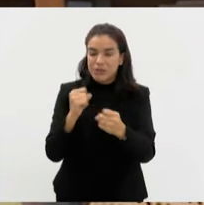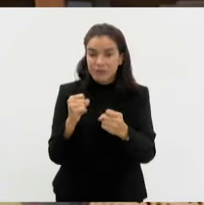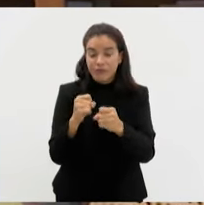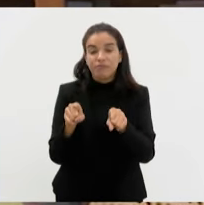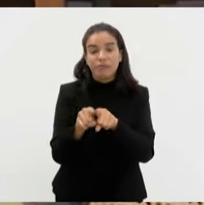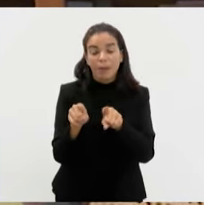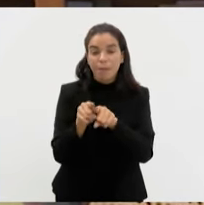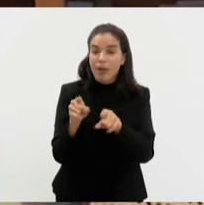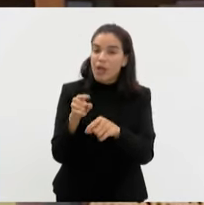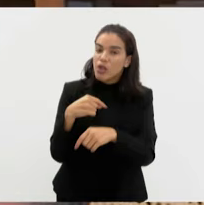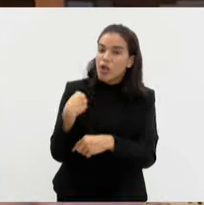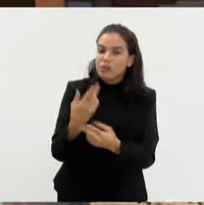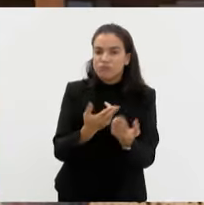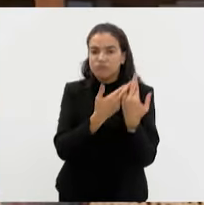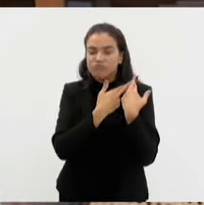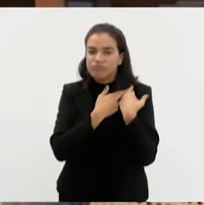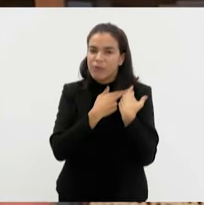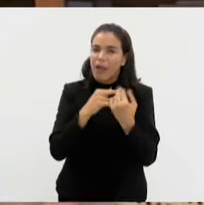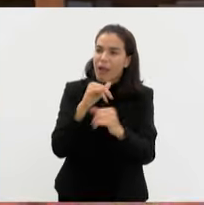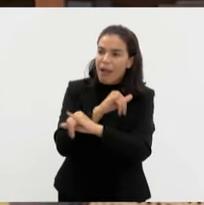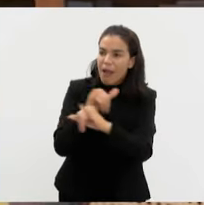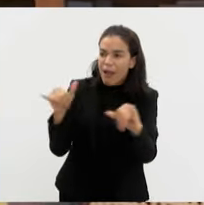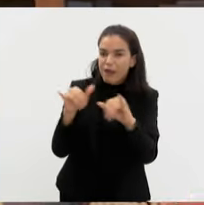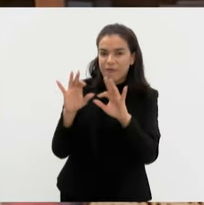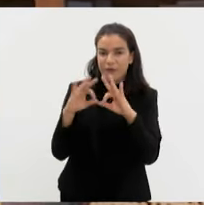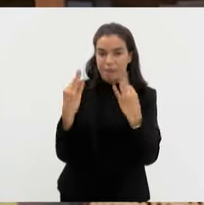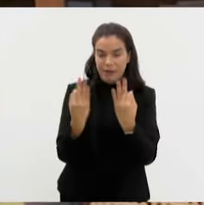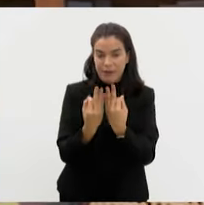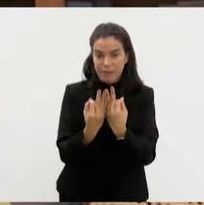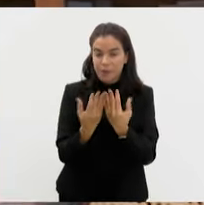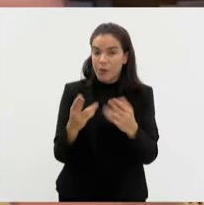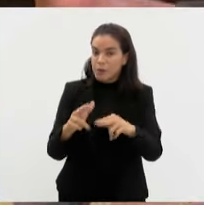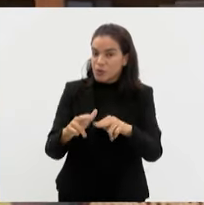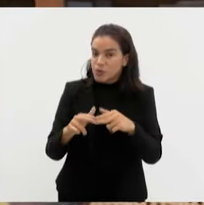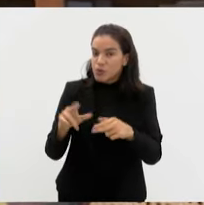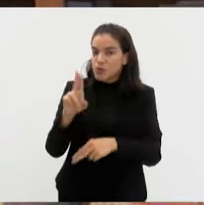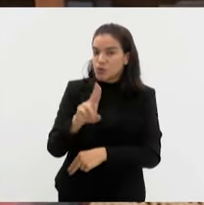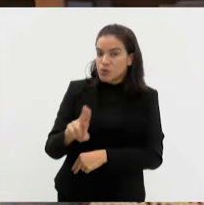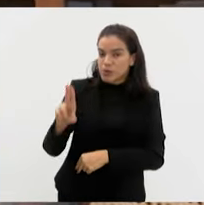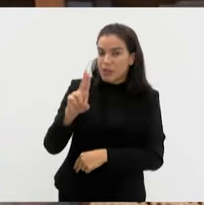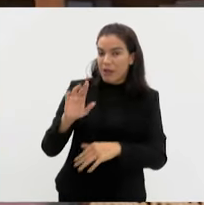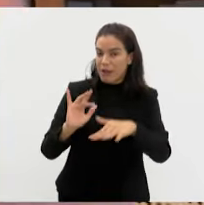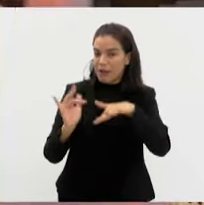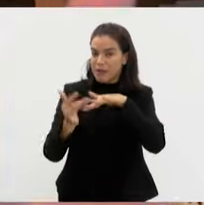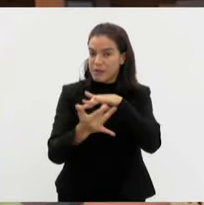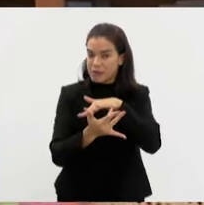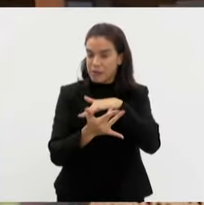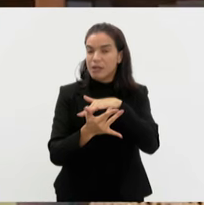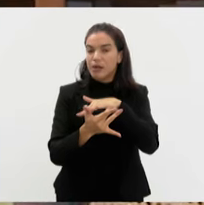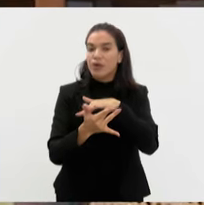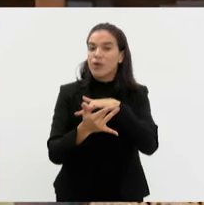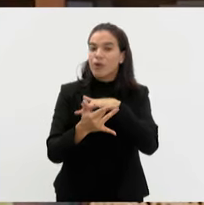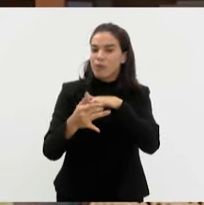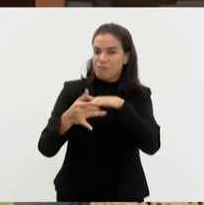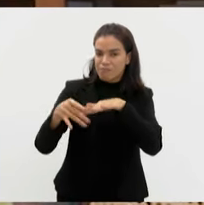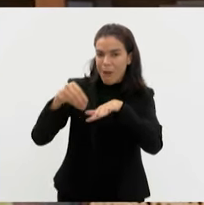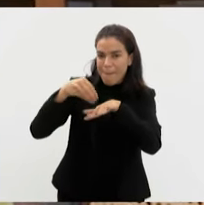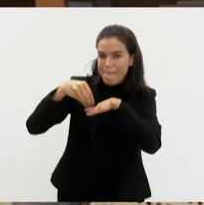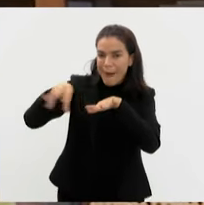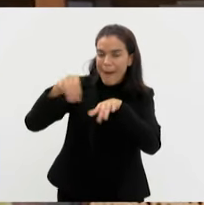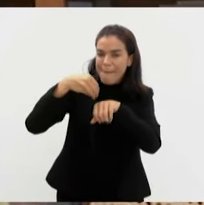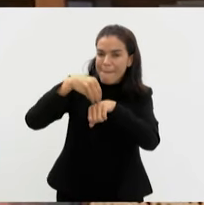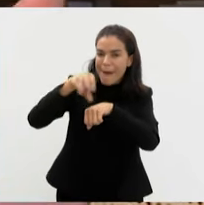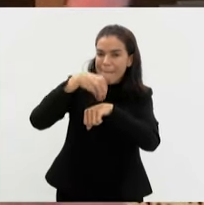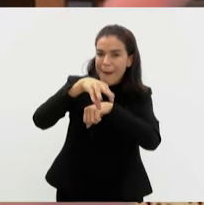dever é alertar as famílias e aos próprios. Por isso temos utilizado inclusive redes sociais que alcançam essa população